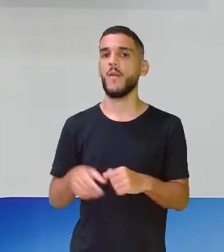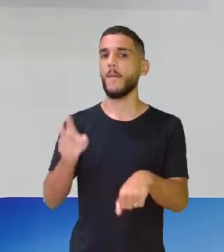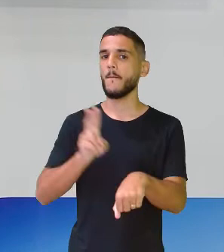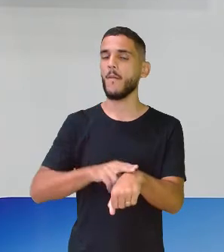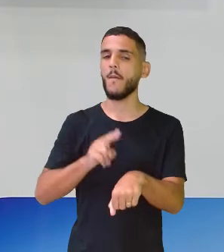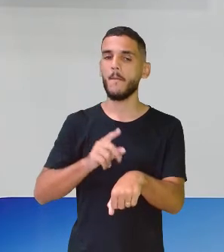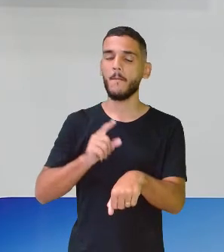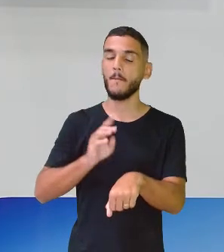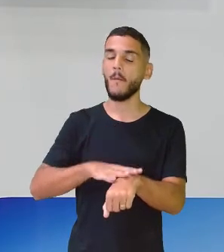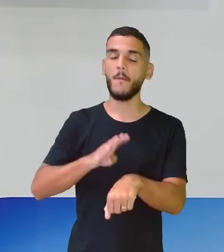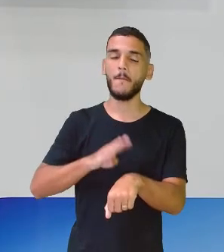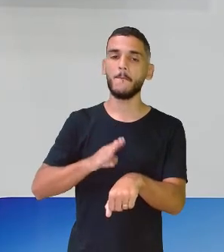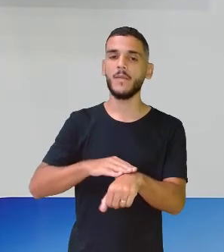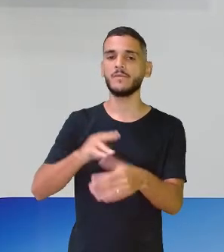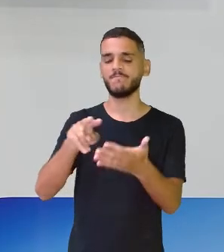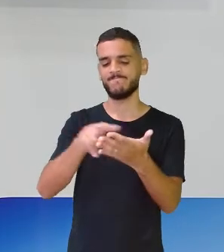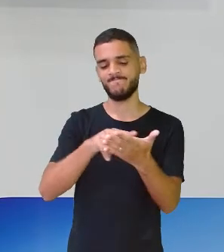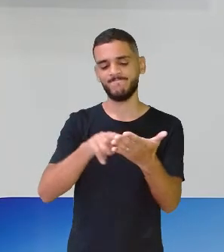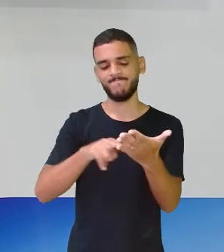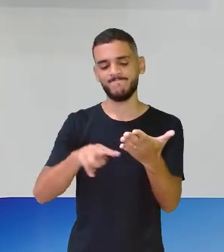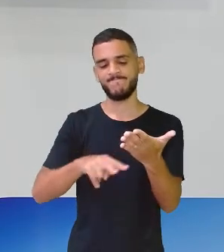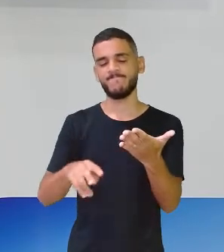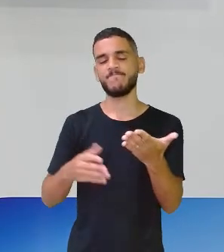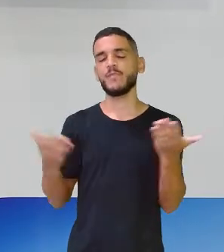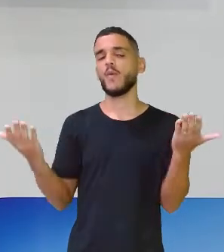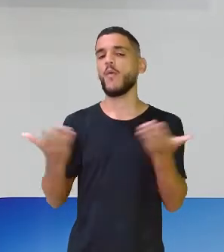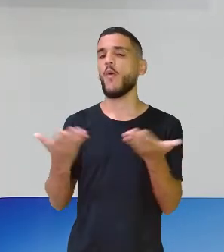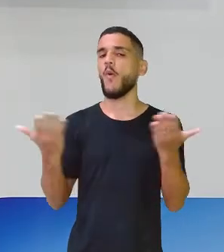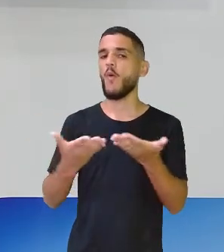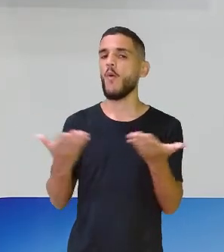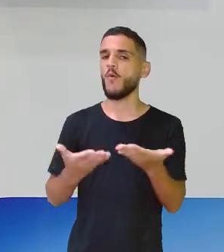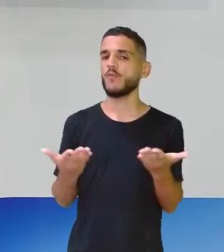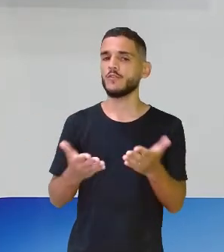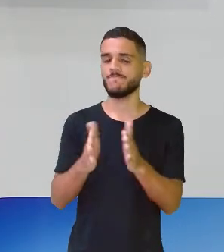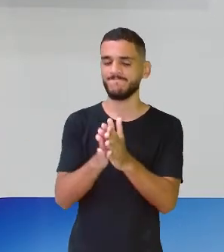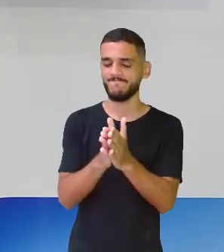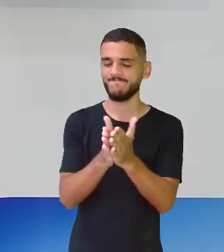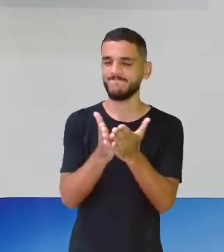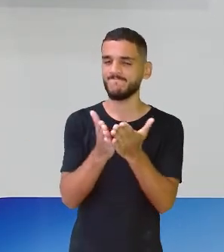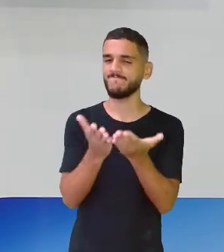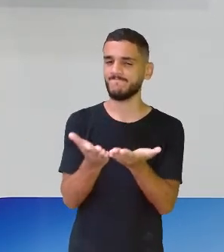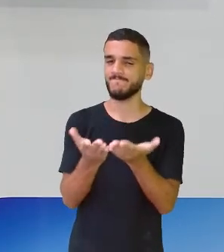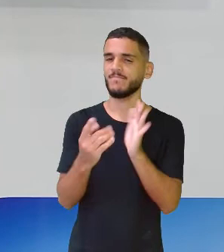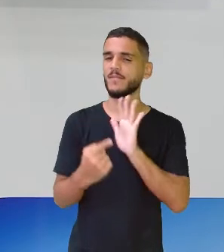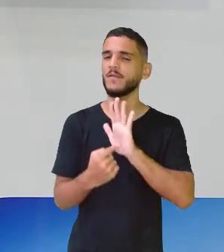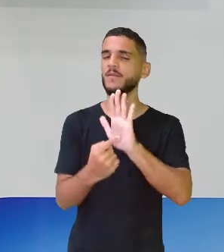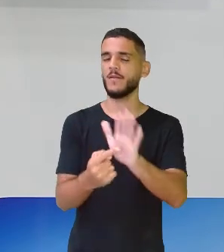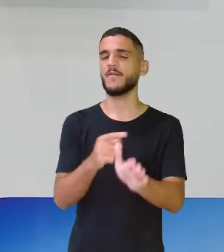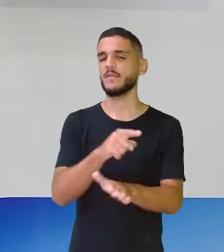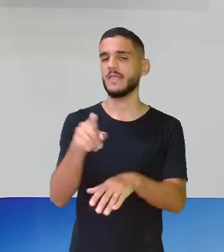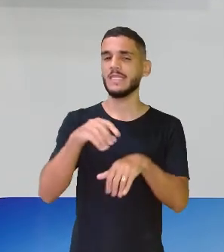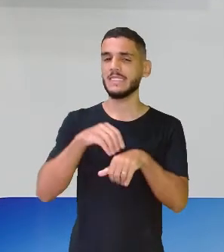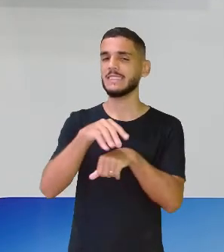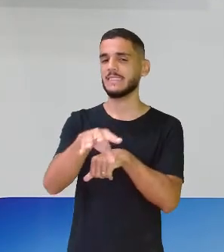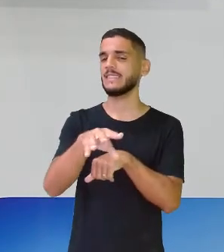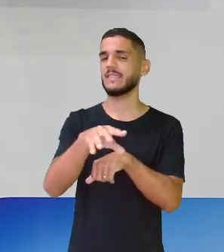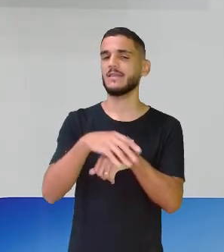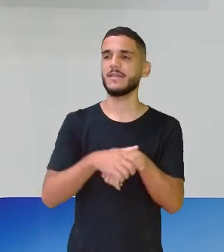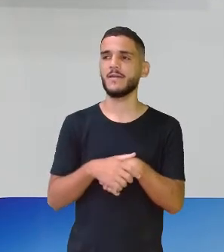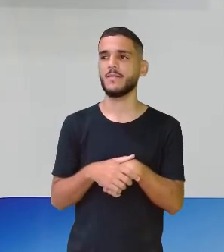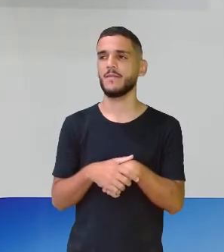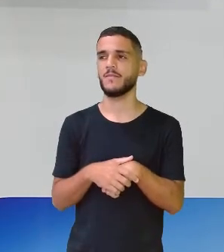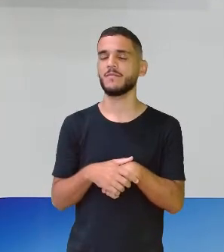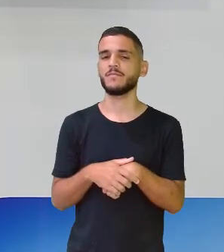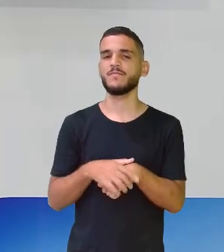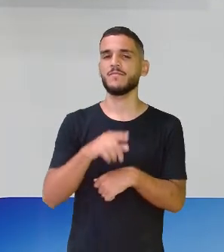leitura. Mas hoje, no nosso livro, no livro que eu trouxe, a dica de hoje, vai aparecer aí